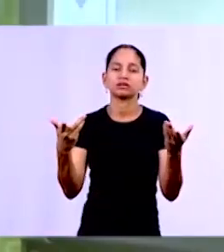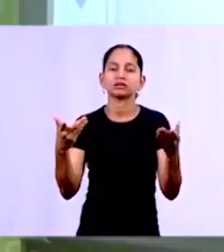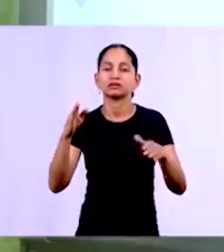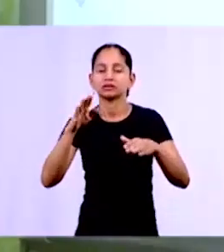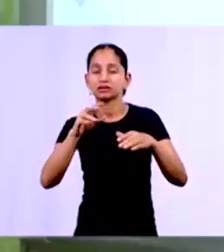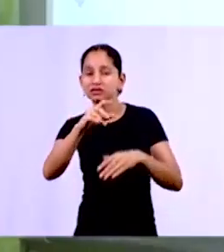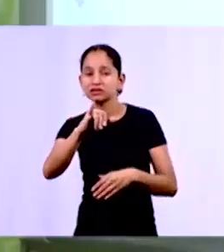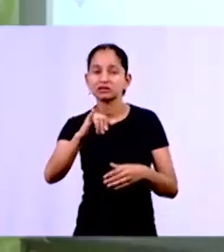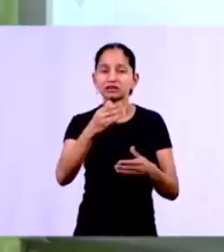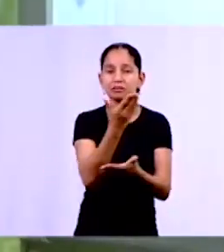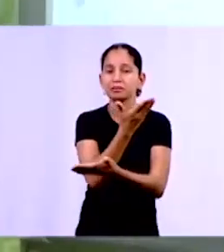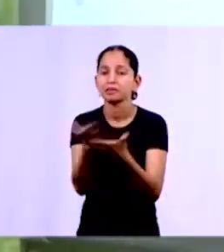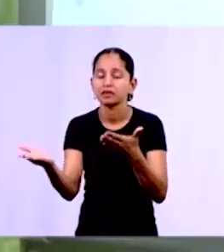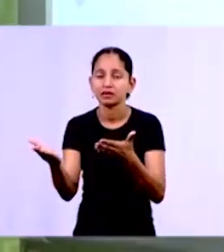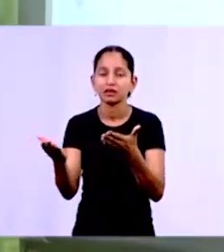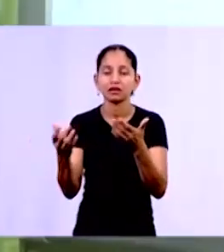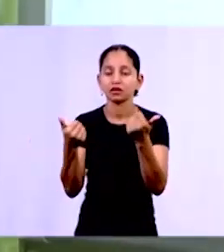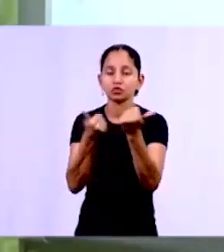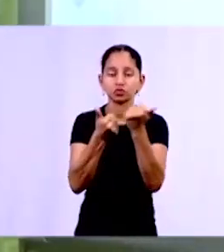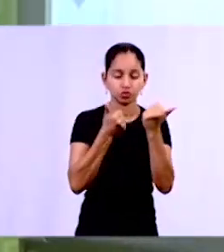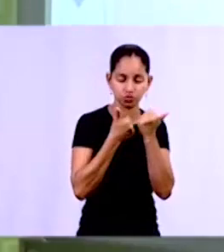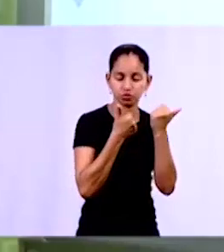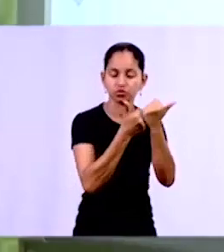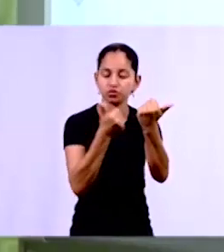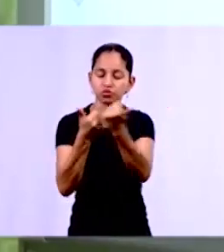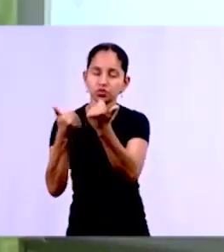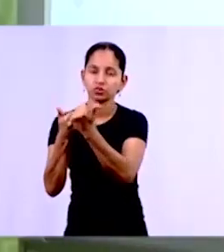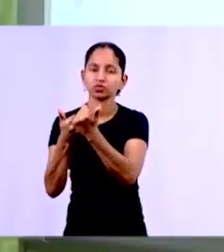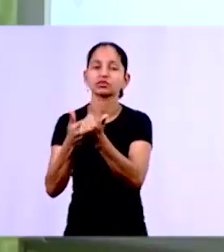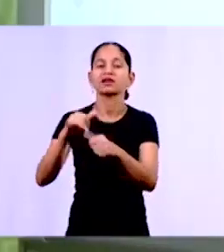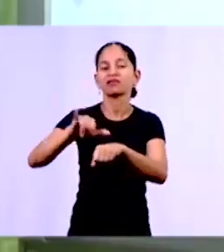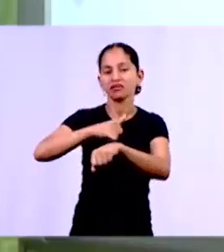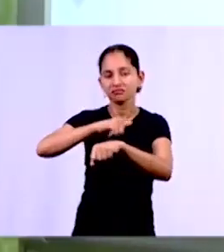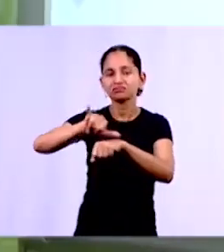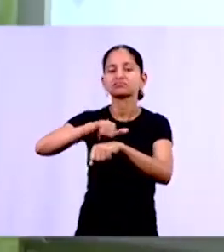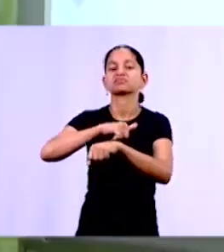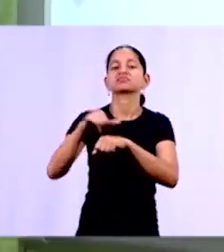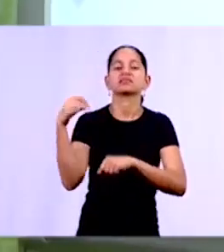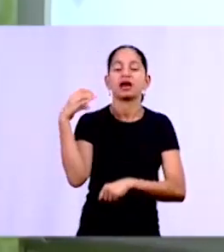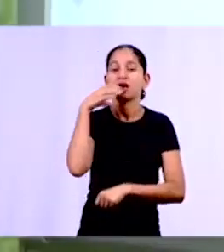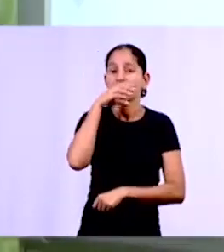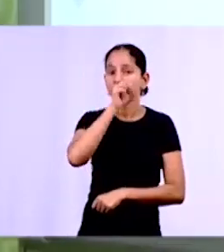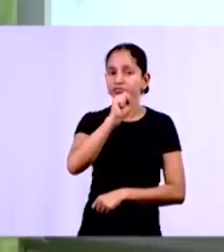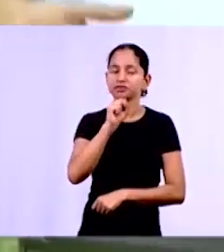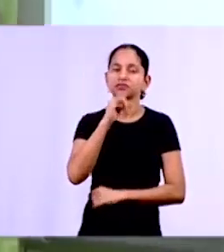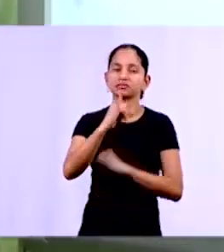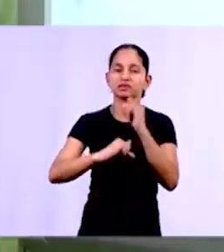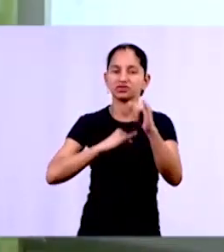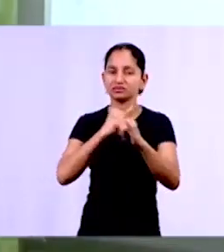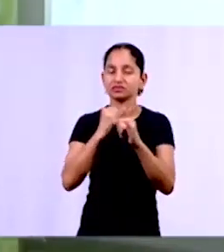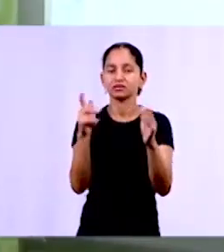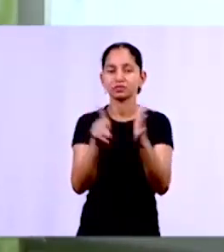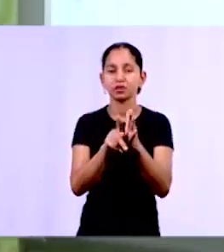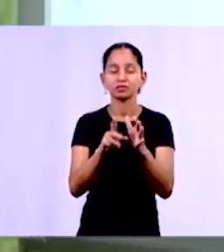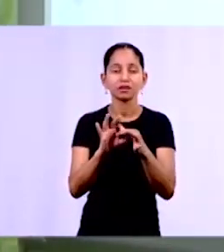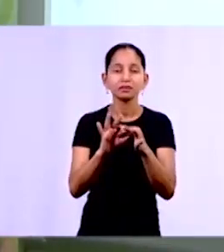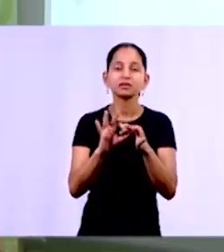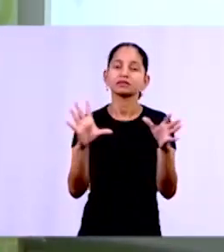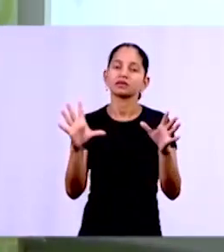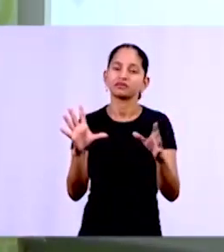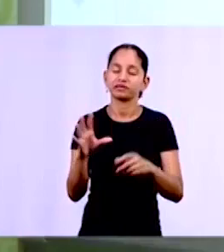um computador cair, o outro tem que assumir. Então tem umas tecnologias específicas no data center que me garante que o meu sistema sempre vai estar disponível,